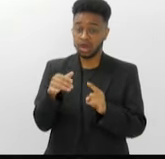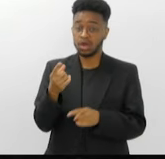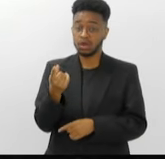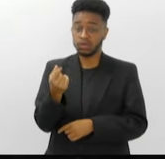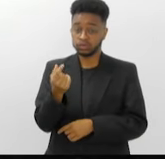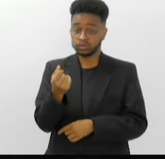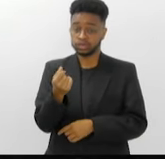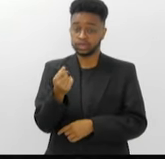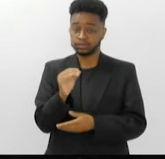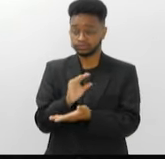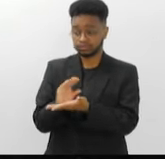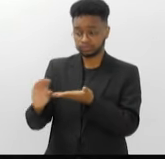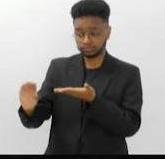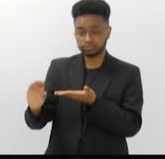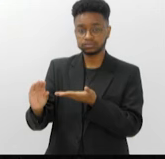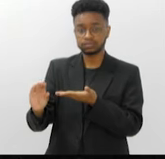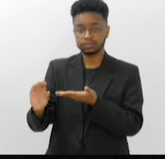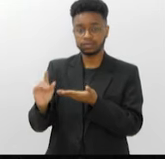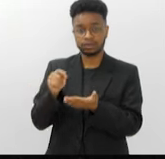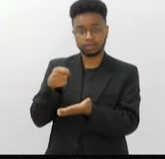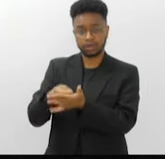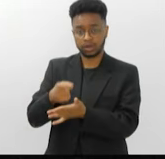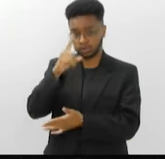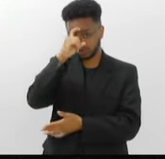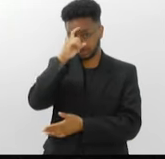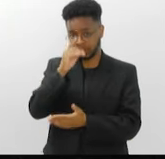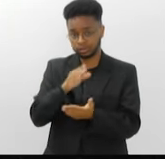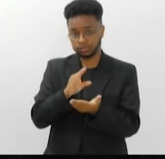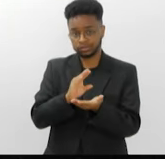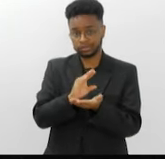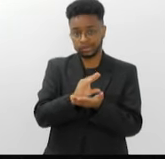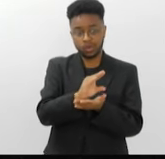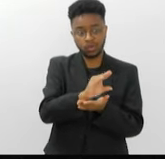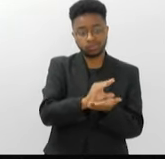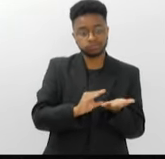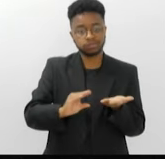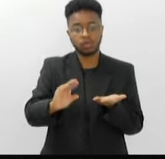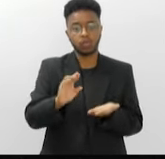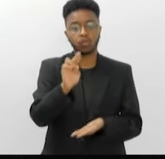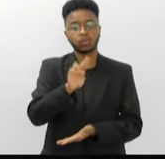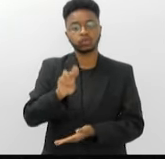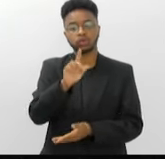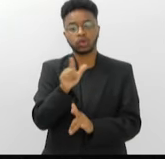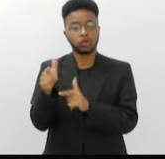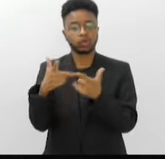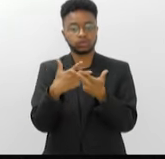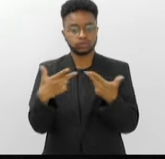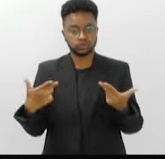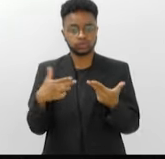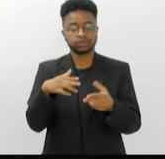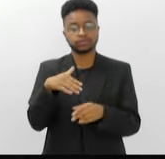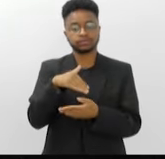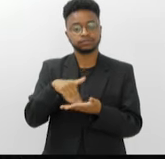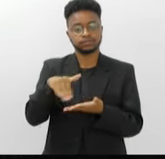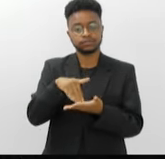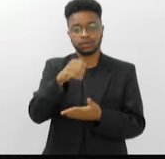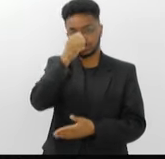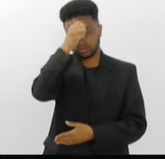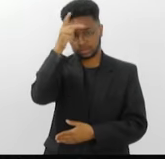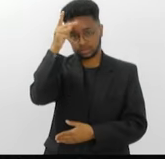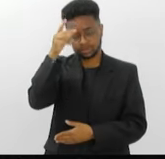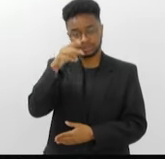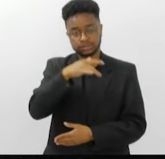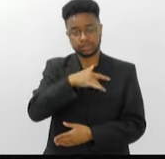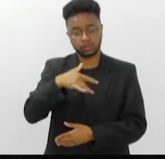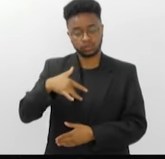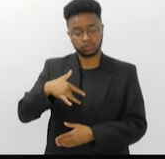para o município através do Estado pagar o hospital e foi desviado pela Secretaria Municipal de Saúde. Dinheiro do